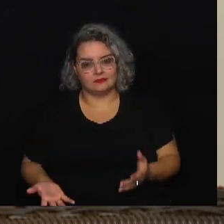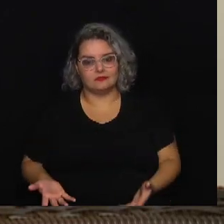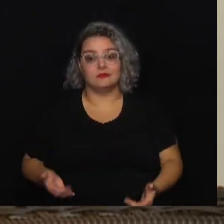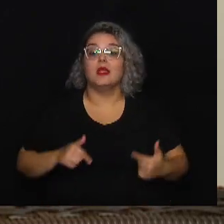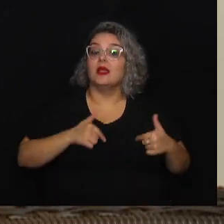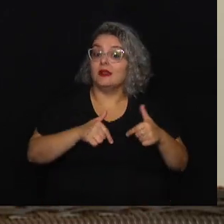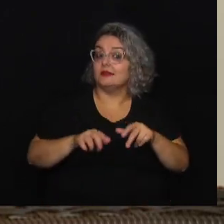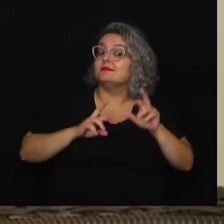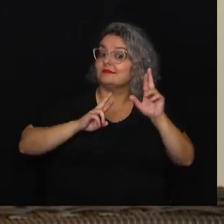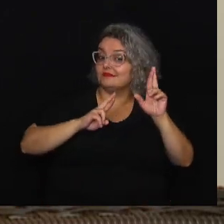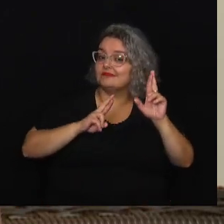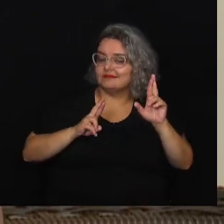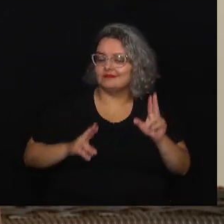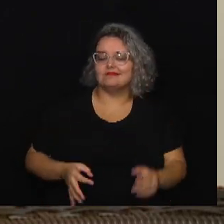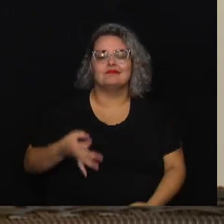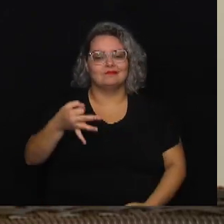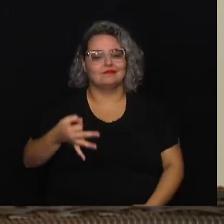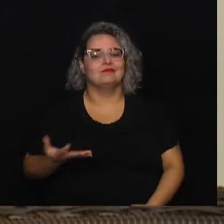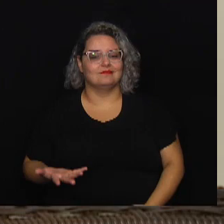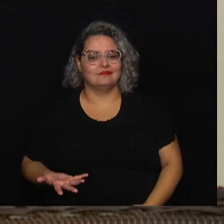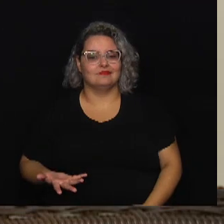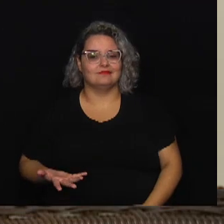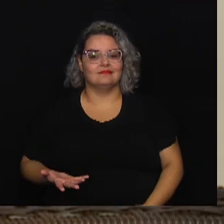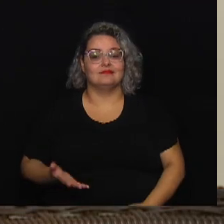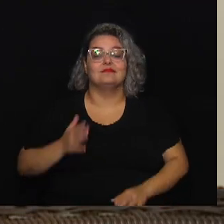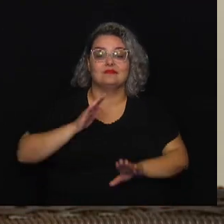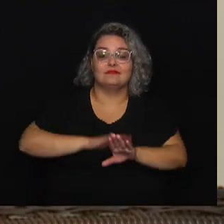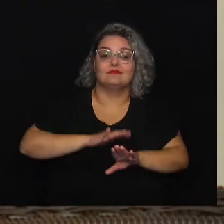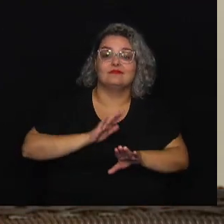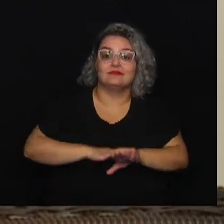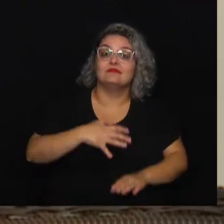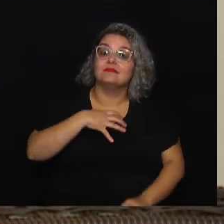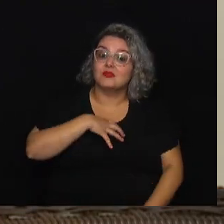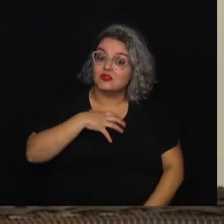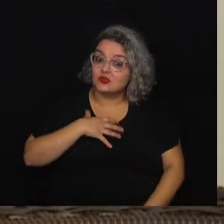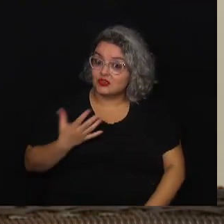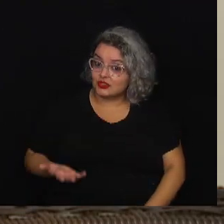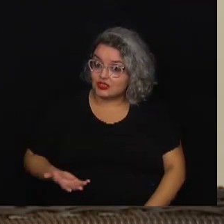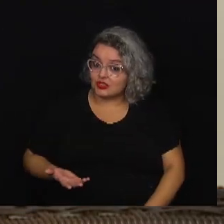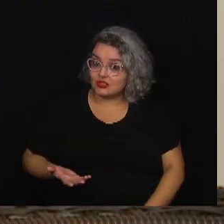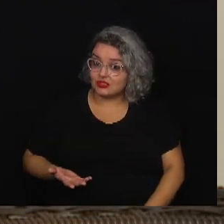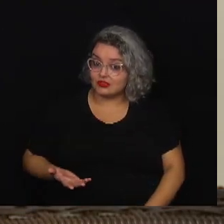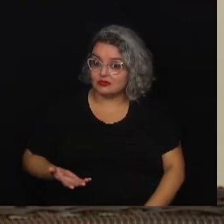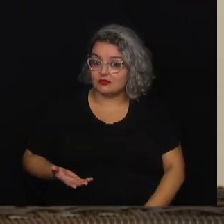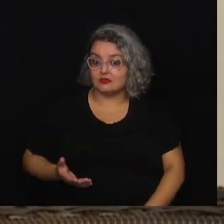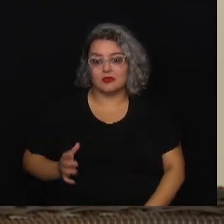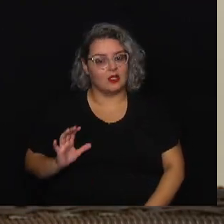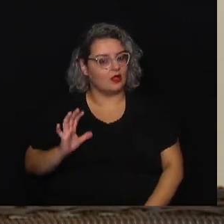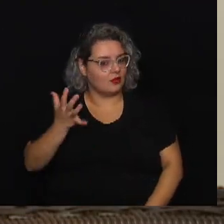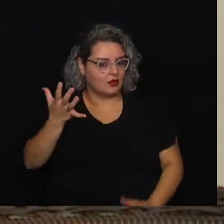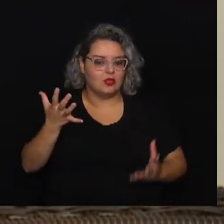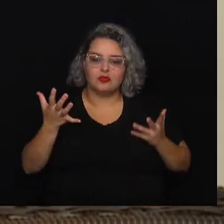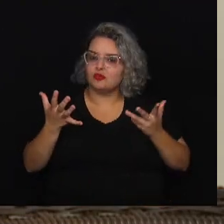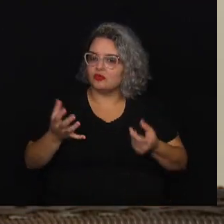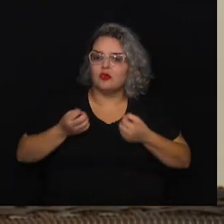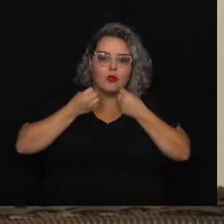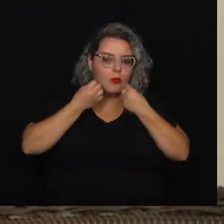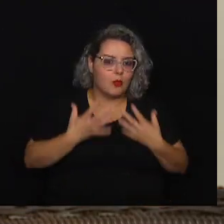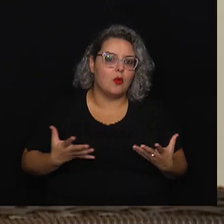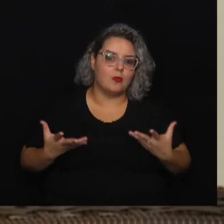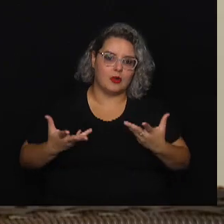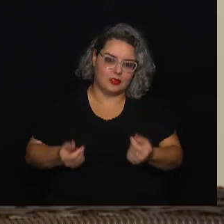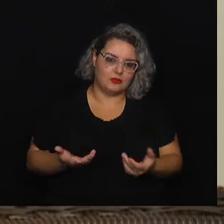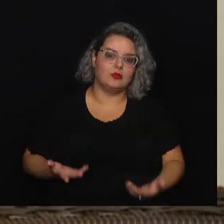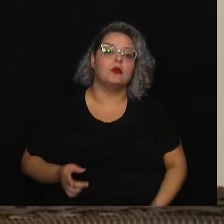aí na torcida para dar certo, para realizar de maneira que ocorra tudo bem para todos. Então, assim,